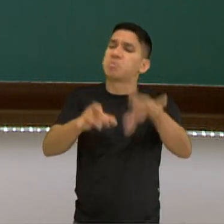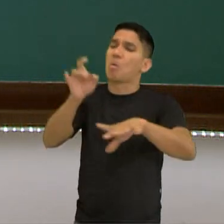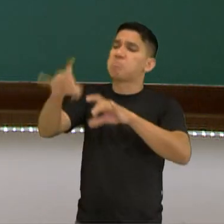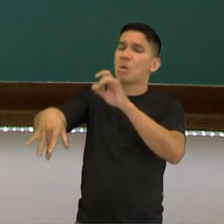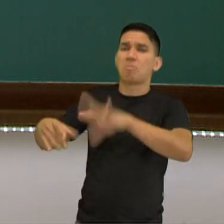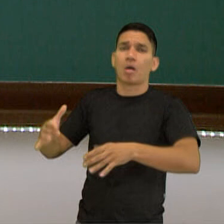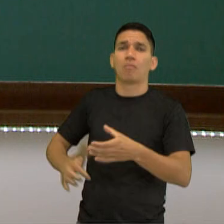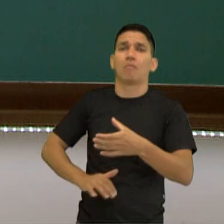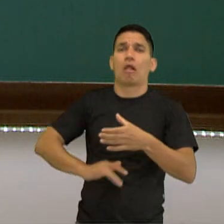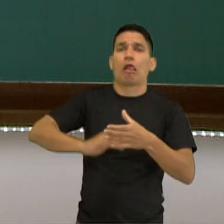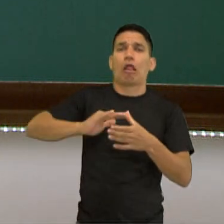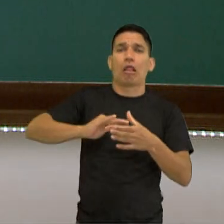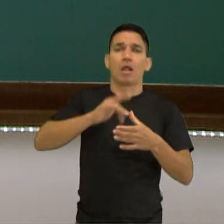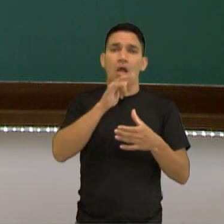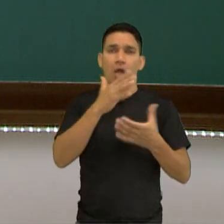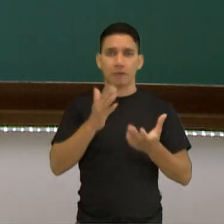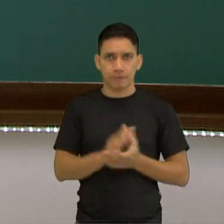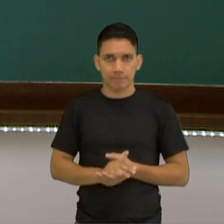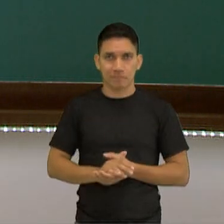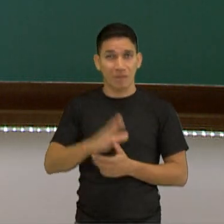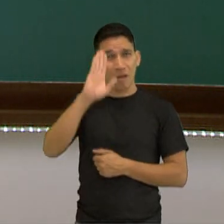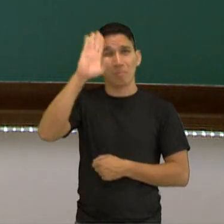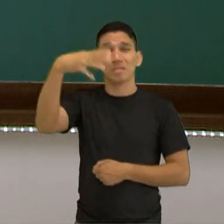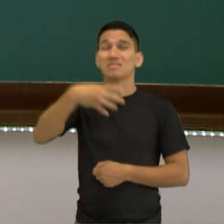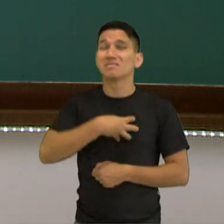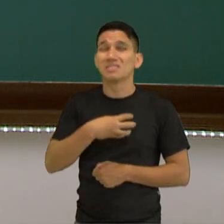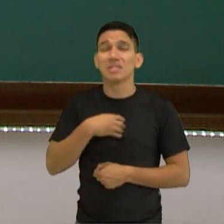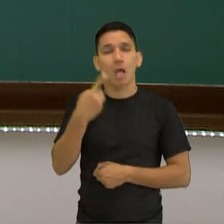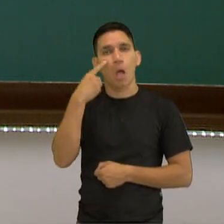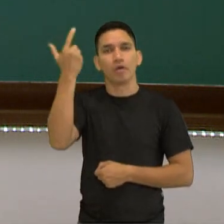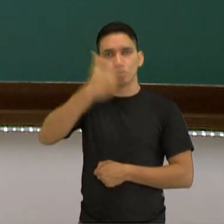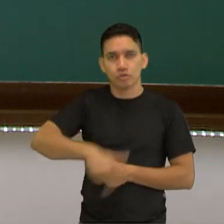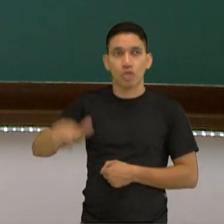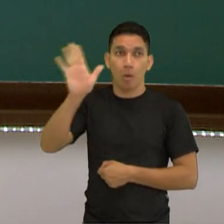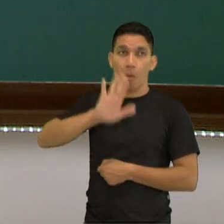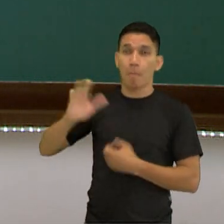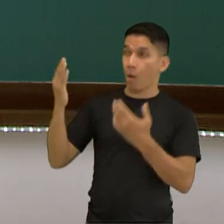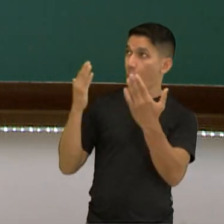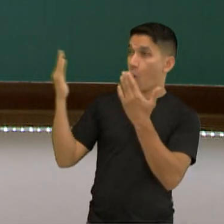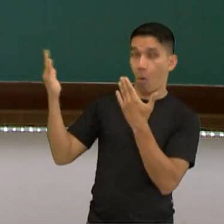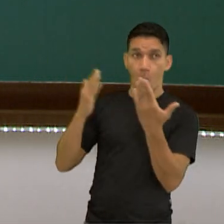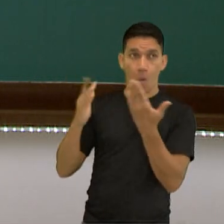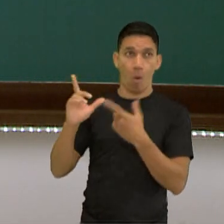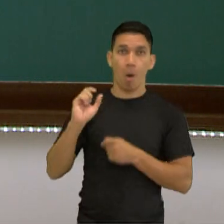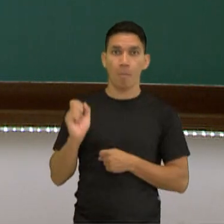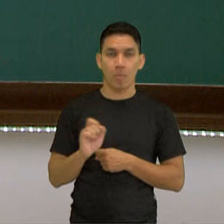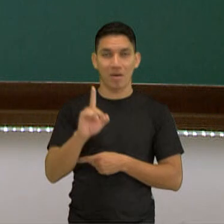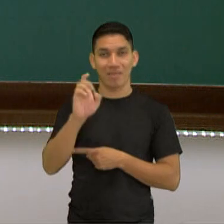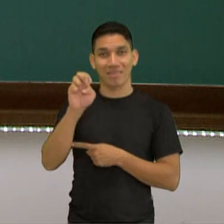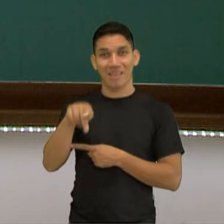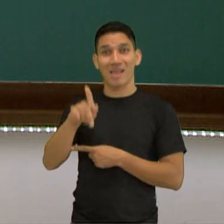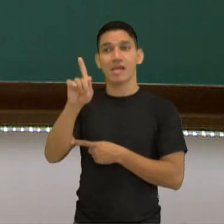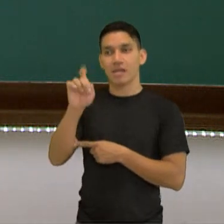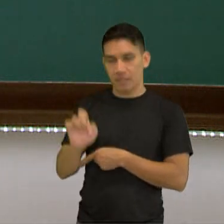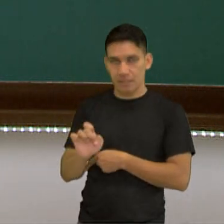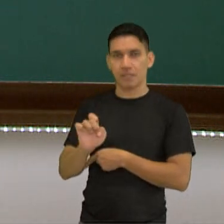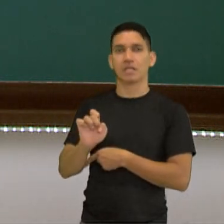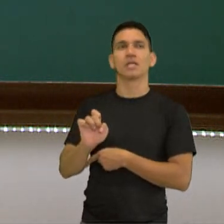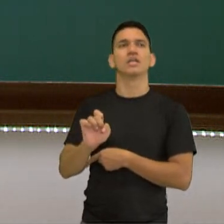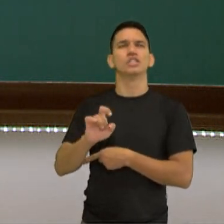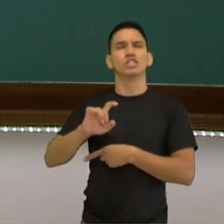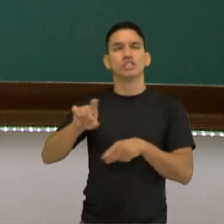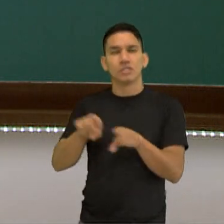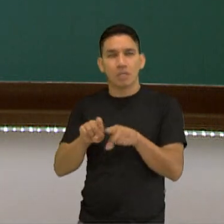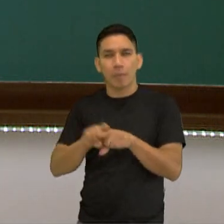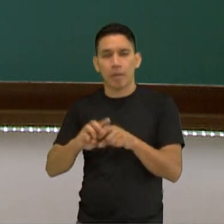água. Principais sintomas, então eu trago novamente um comparativo entre dengue, chikungunya e Zika, porque